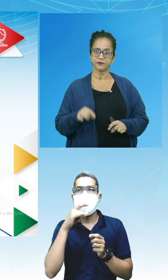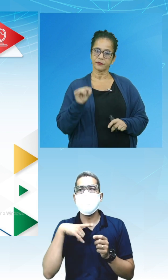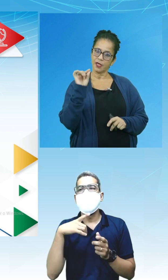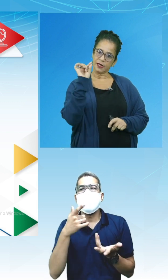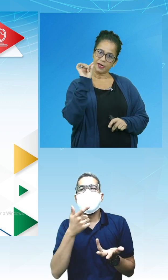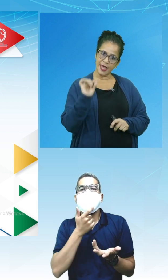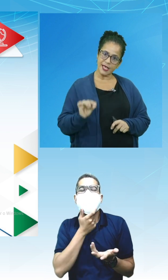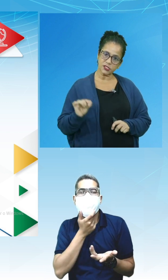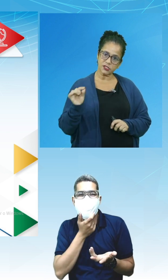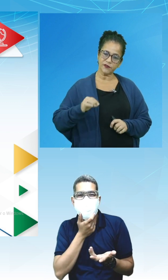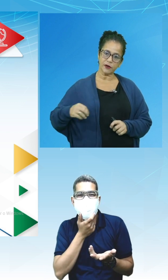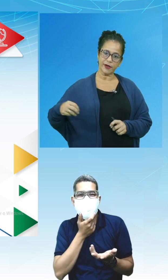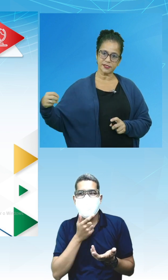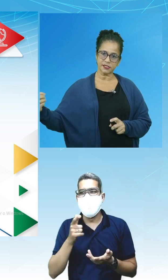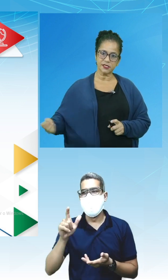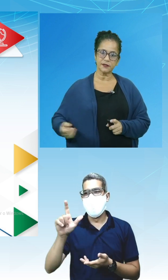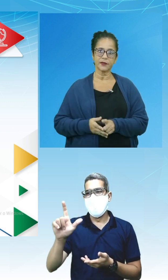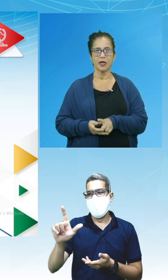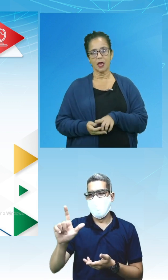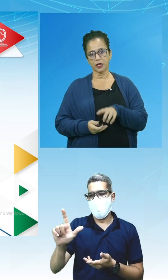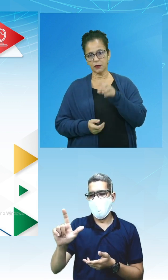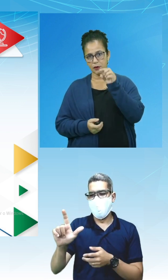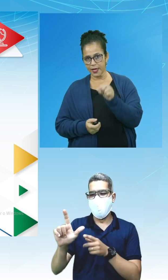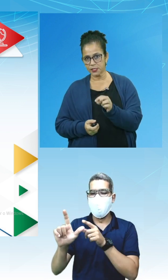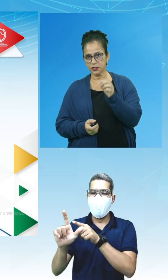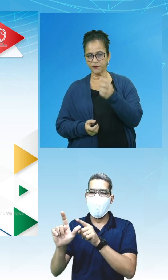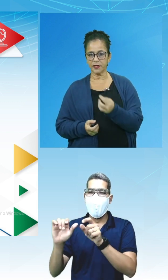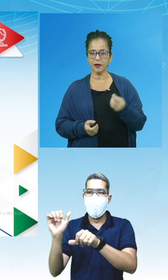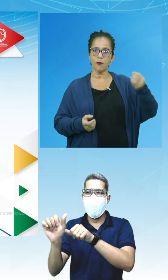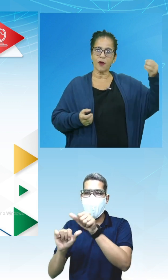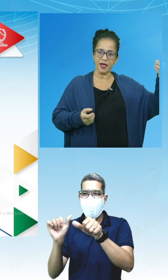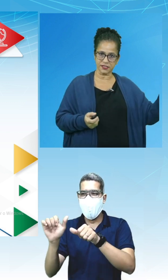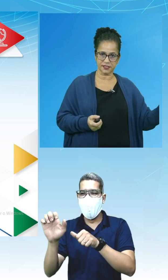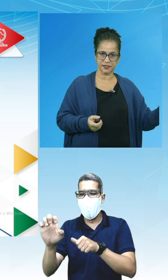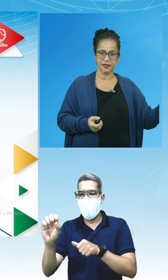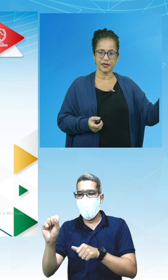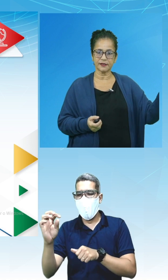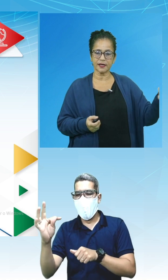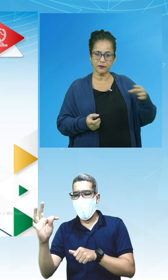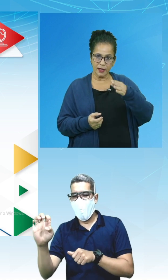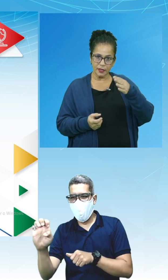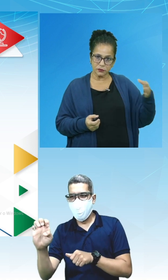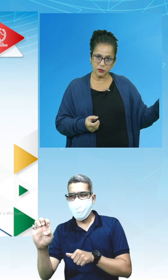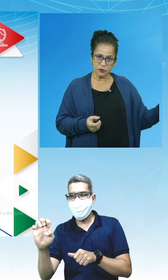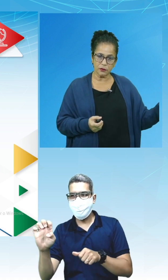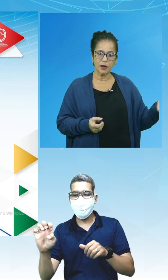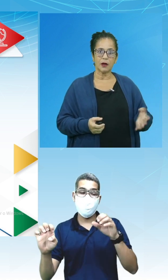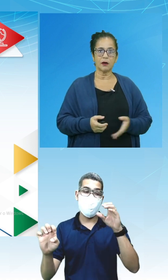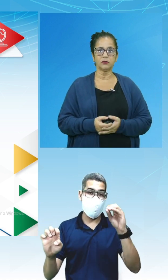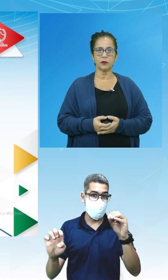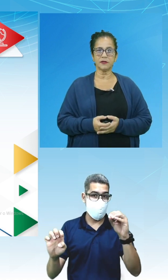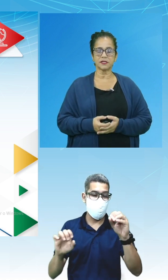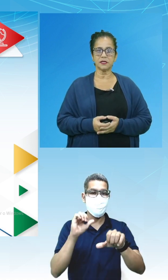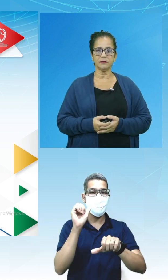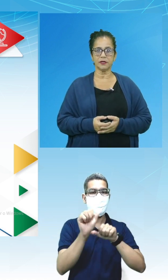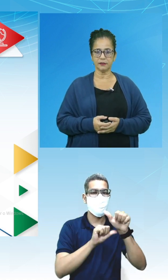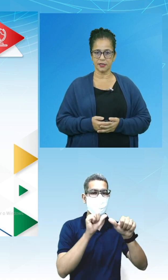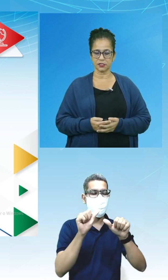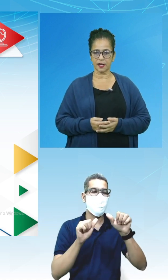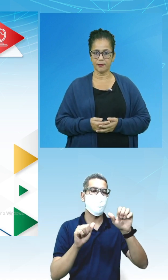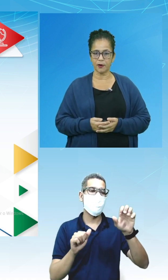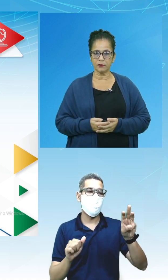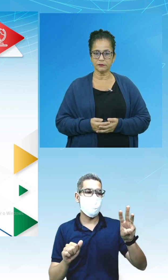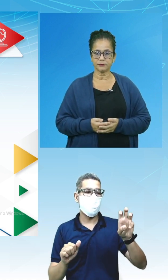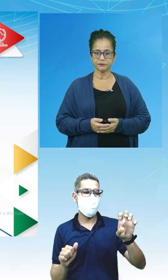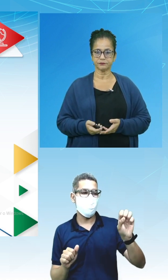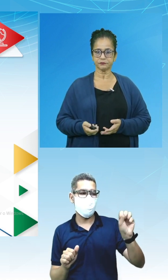inglês, leste vira oeste e oeste vira west. Então, com um nomezinho em inglês,